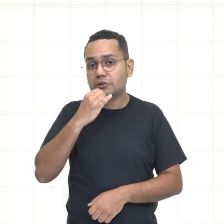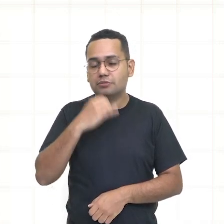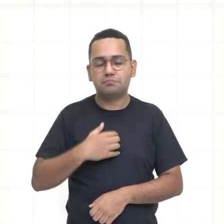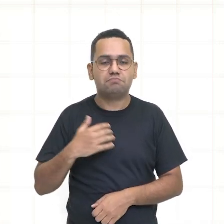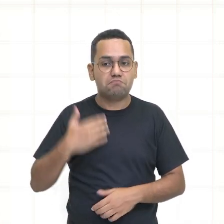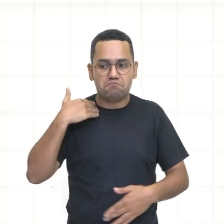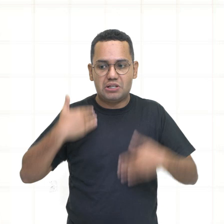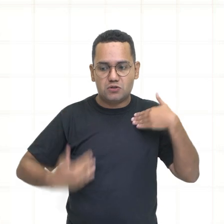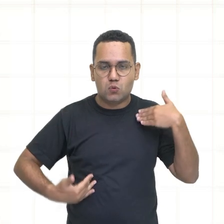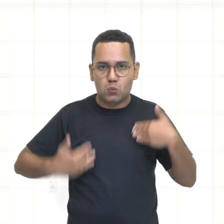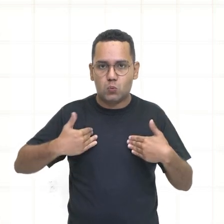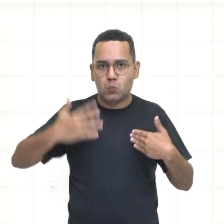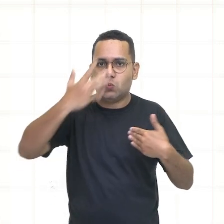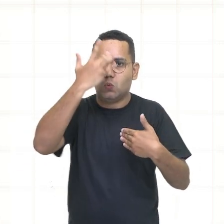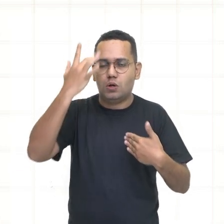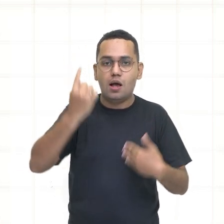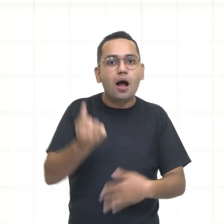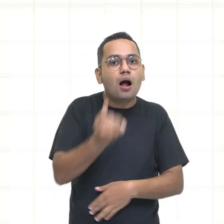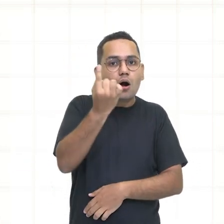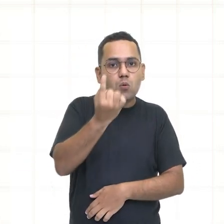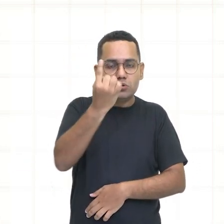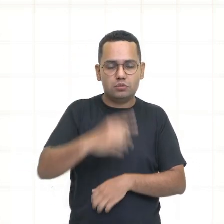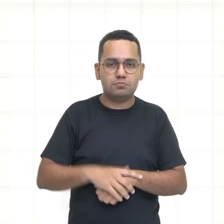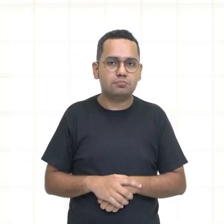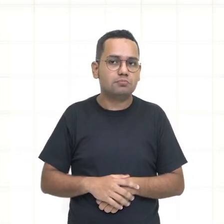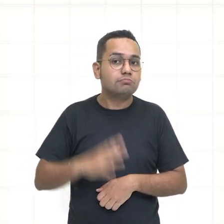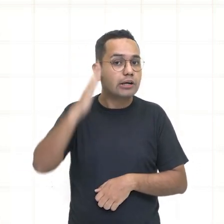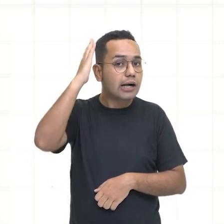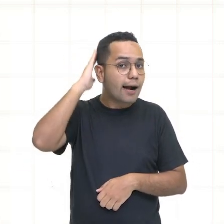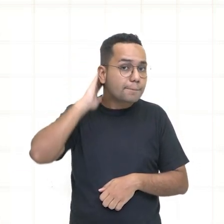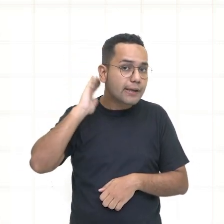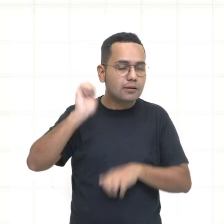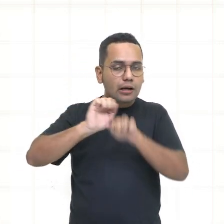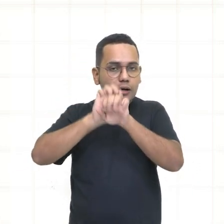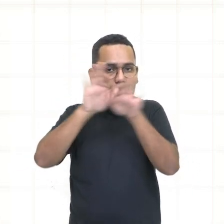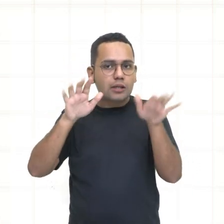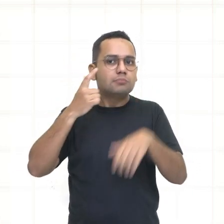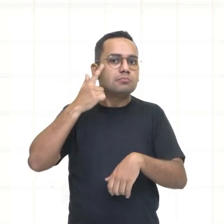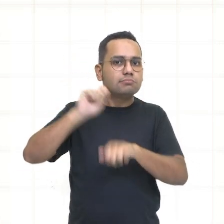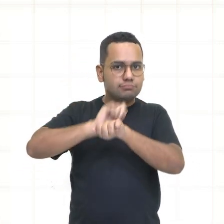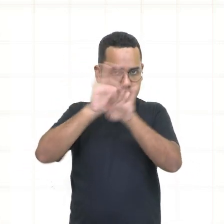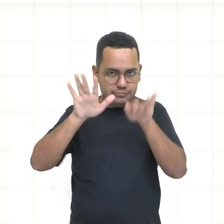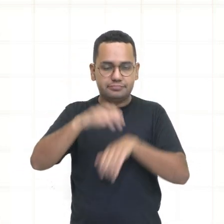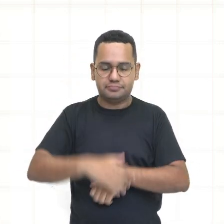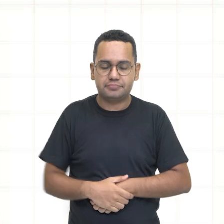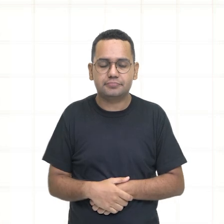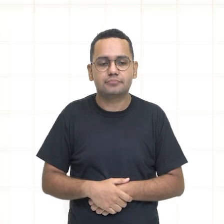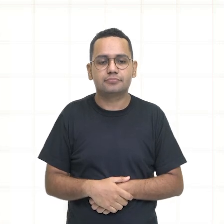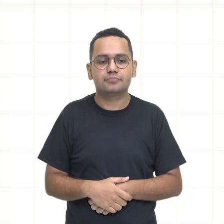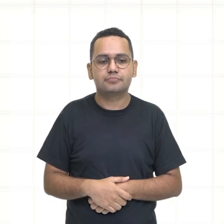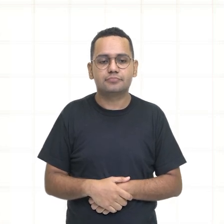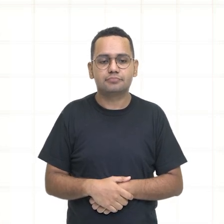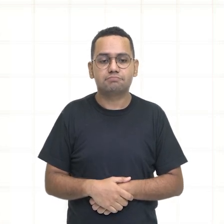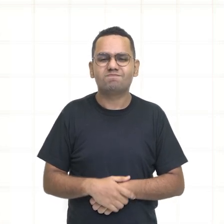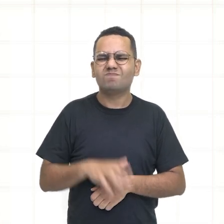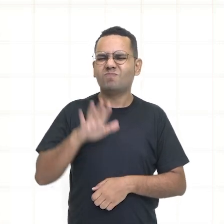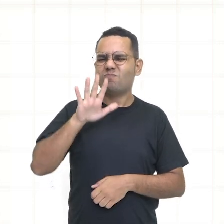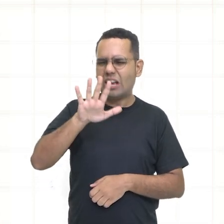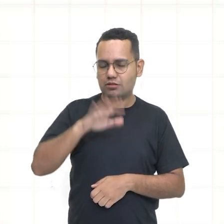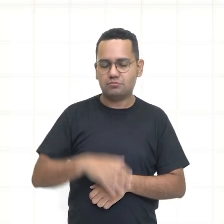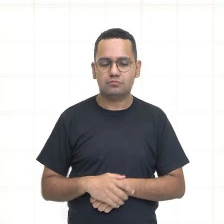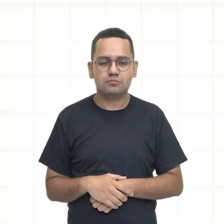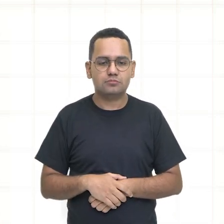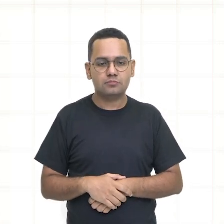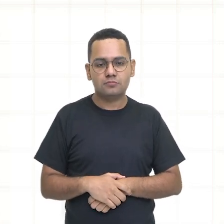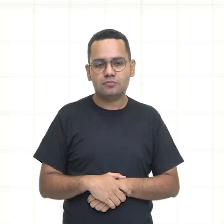pessoas altas, com cabelos claros e olhos claros também. Essa ideologia